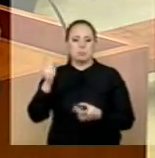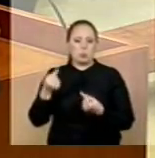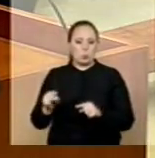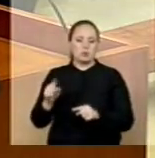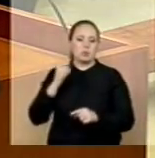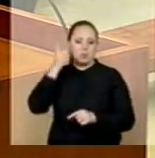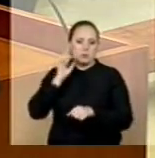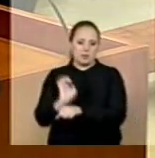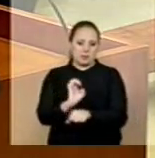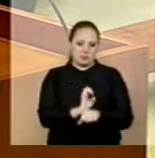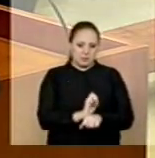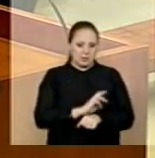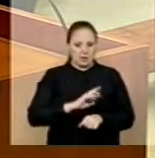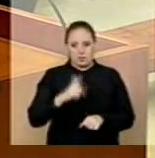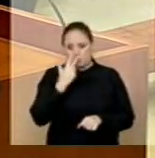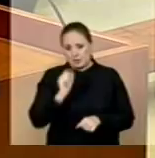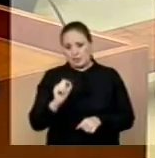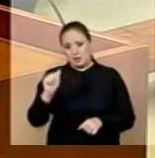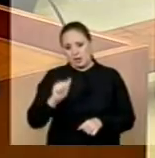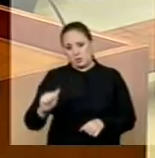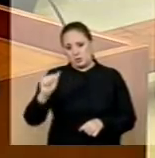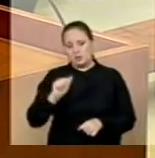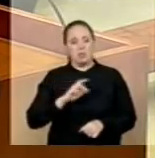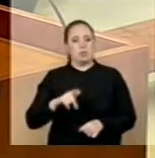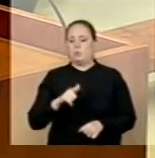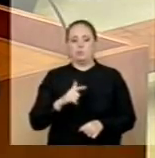Não parece crível que a Associação dos Magistrados não